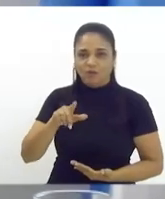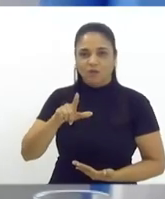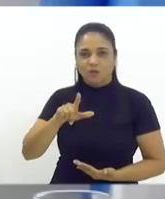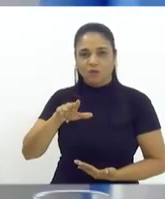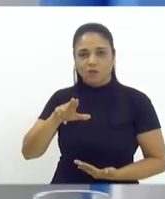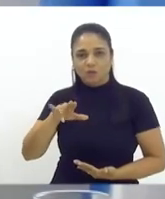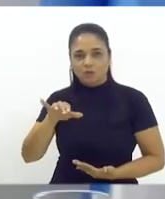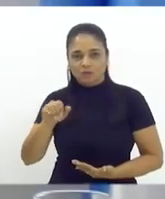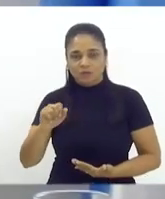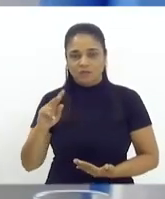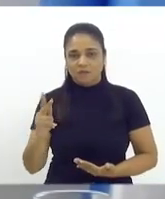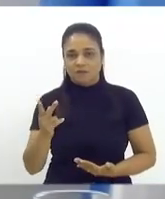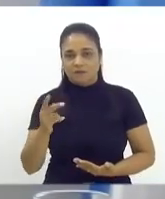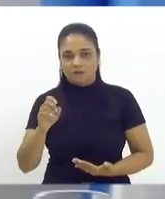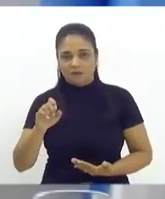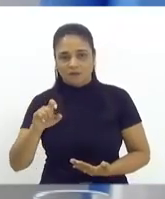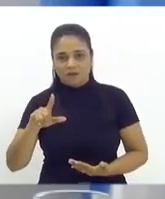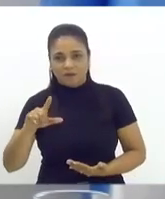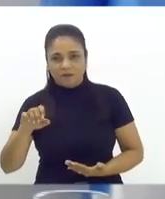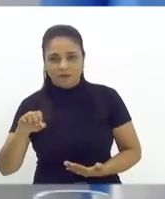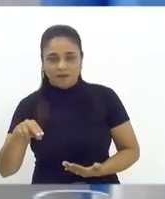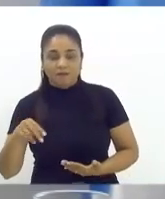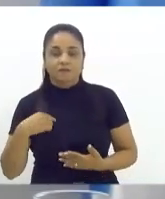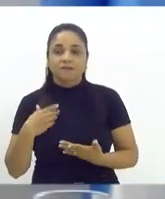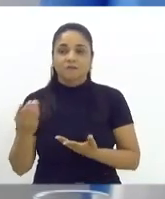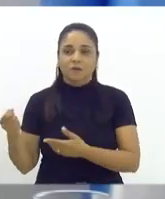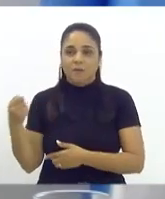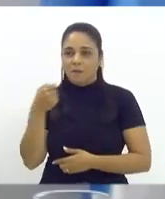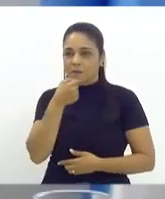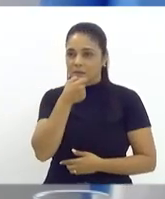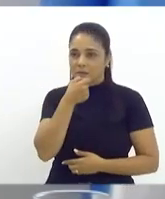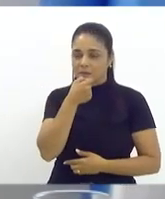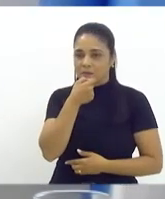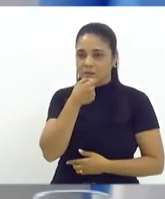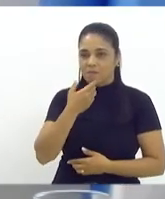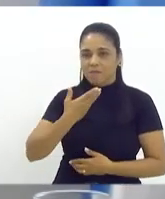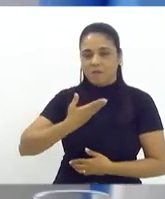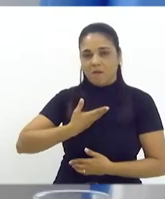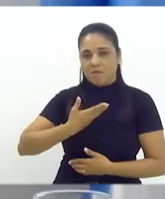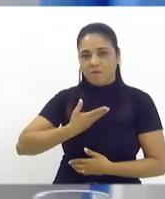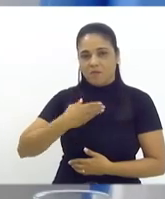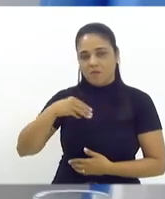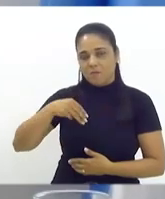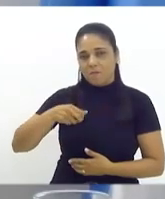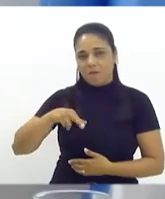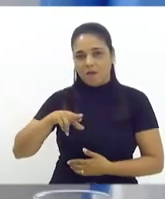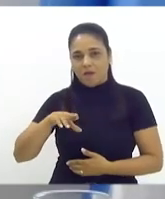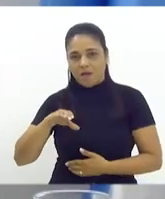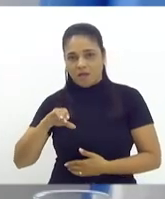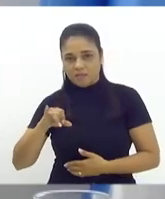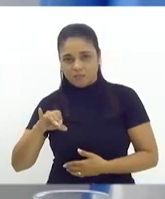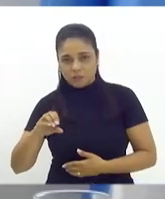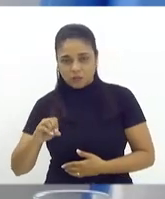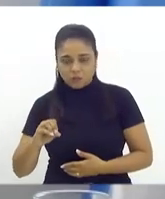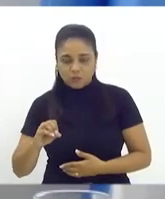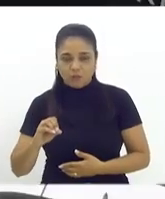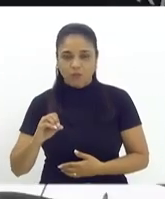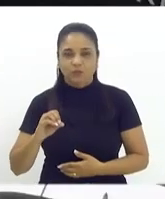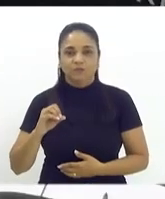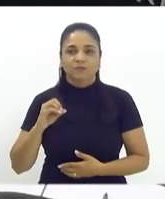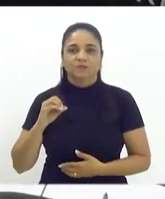Lúcia Helena vou deixar aqui meu colega Márcio Gualberto um minutinho que ele pediu